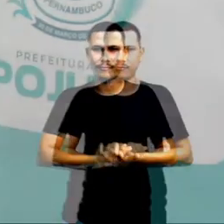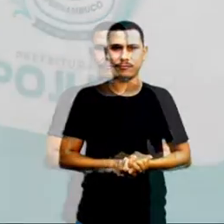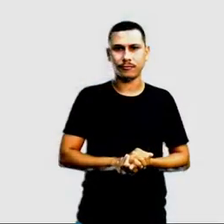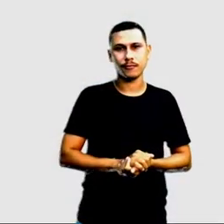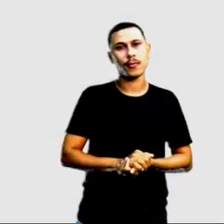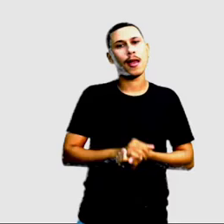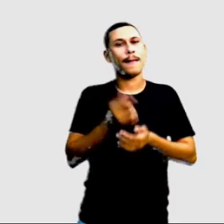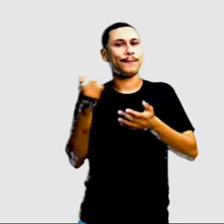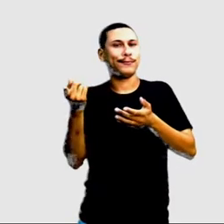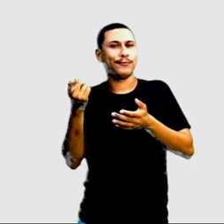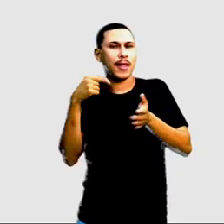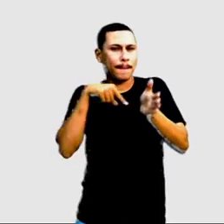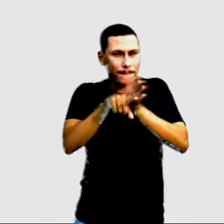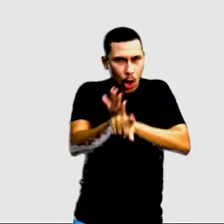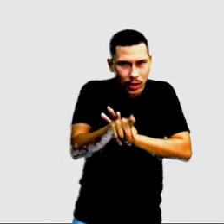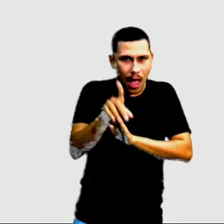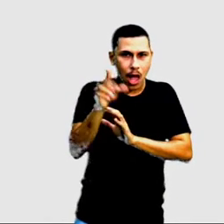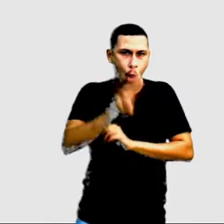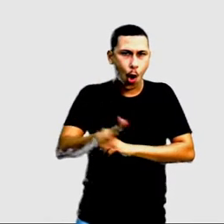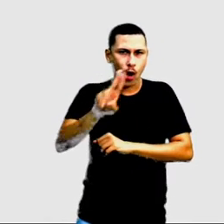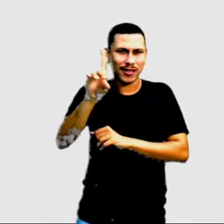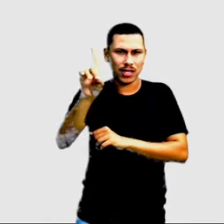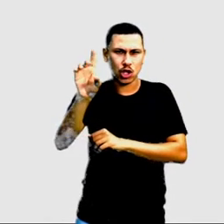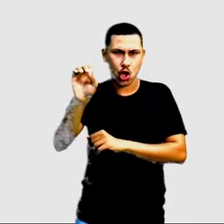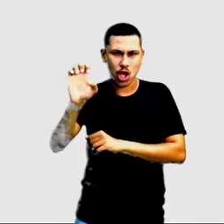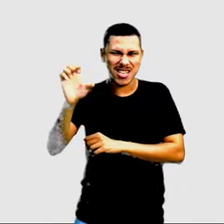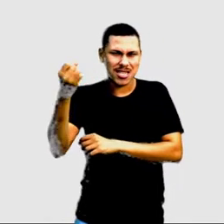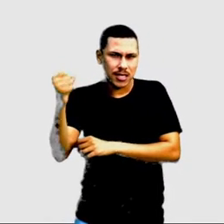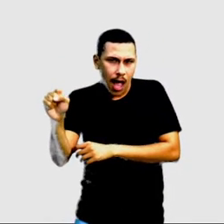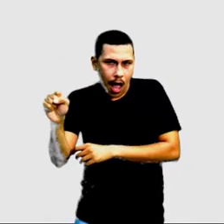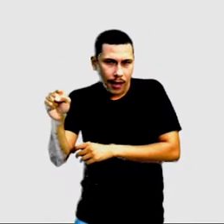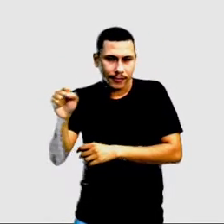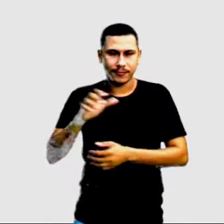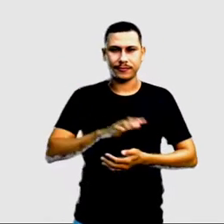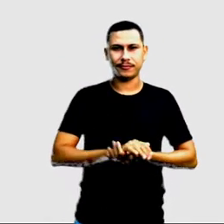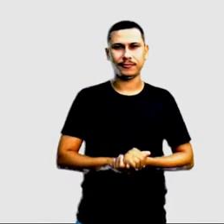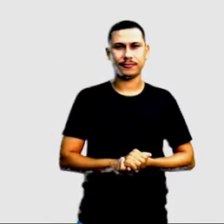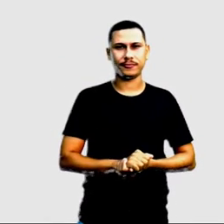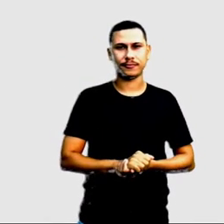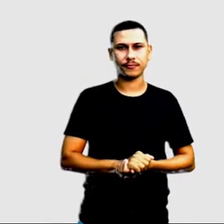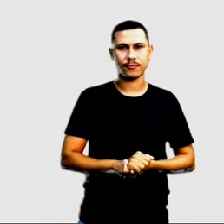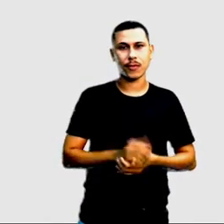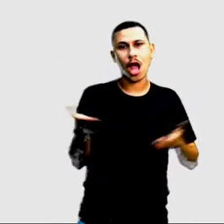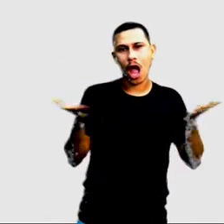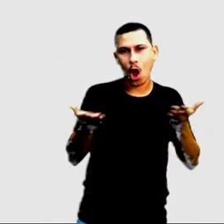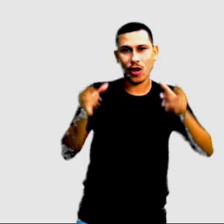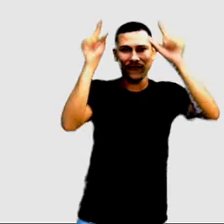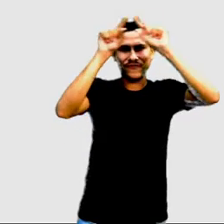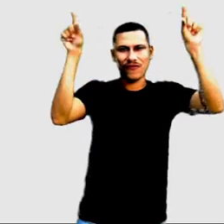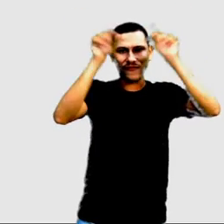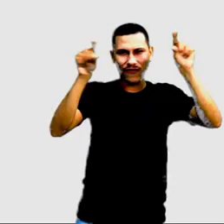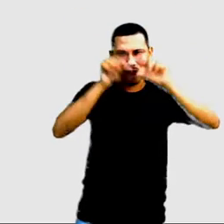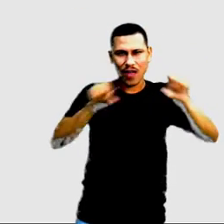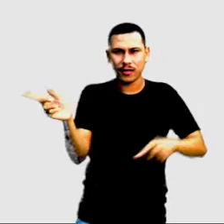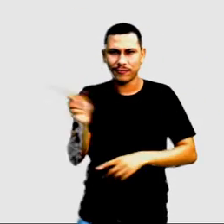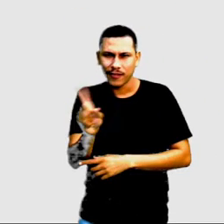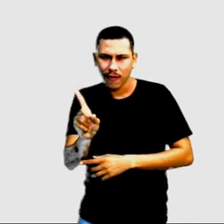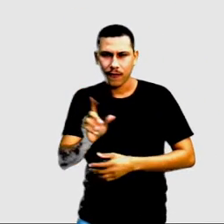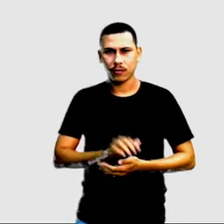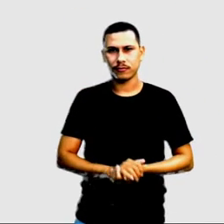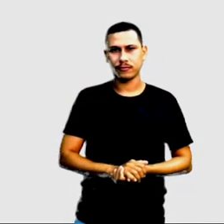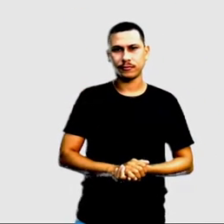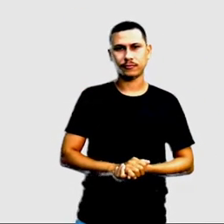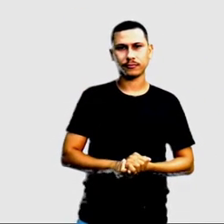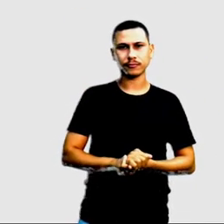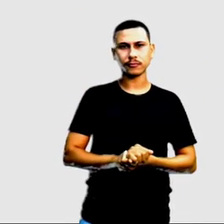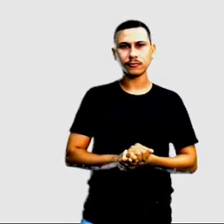does, yes, he, she or it does. Beleza? Negativa, no, I